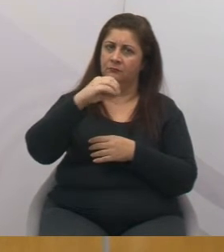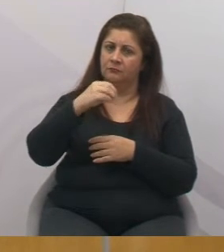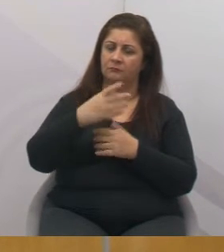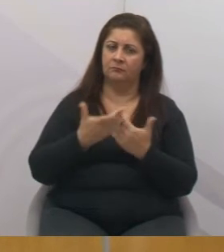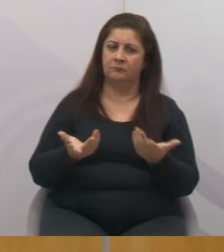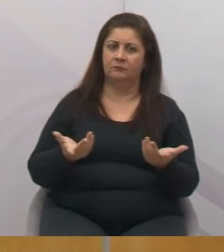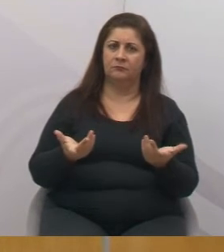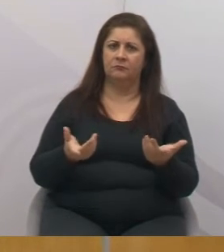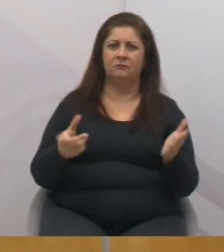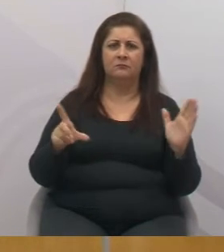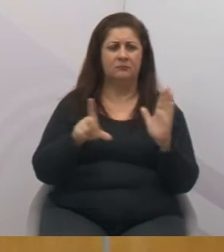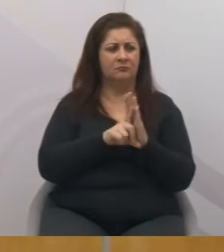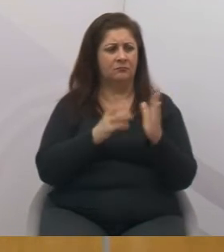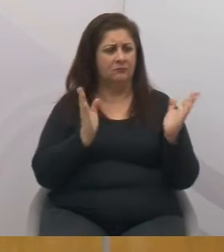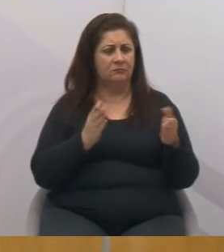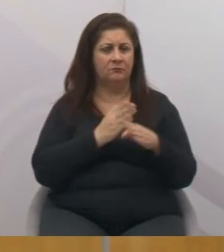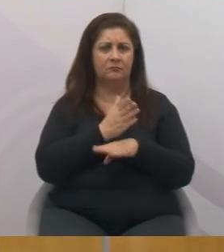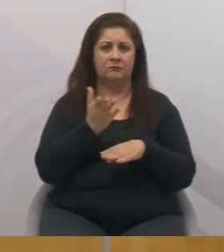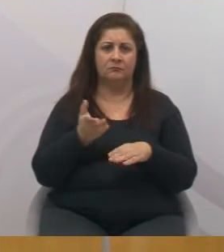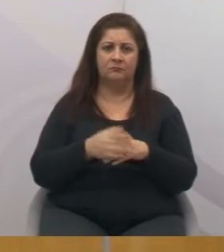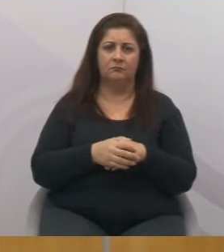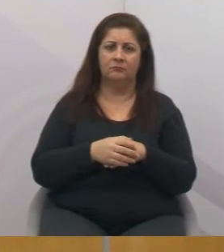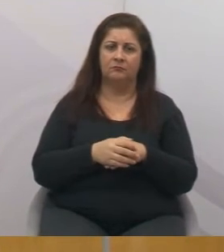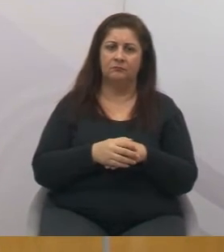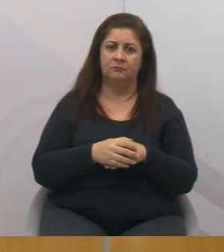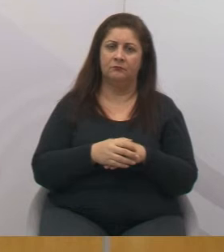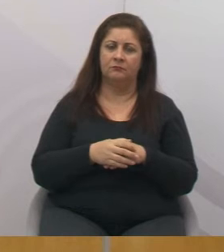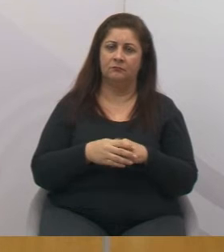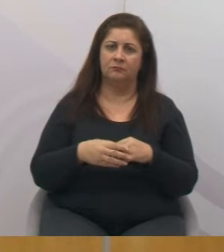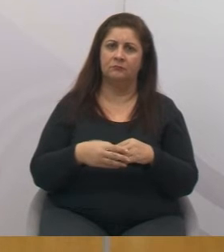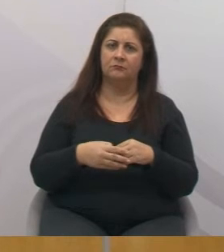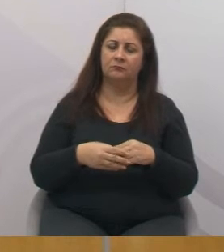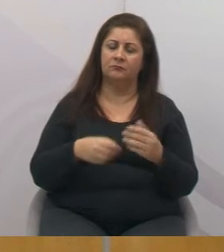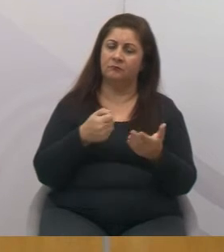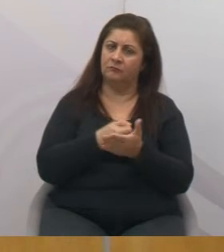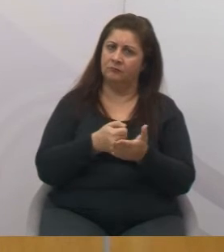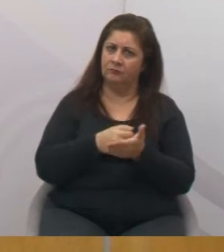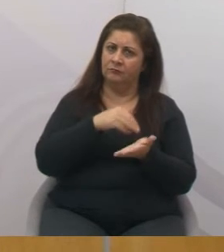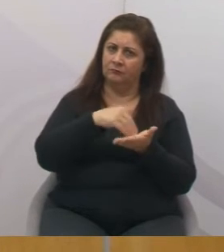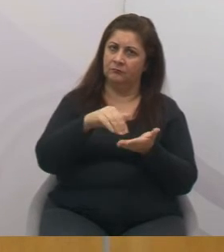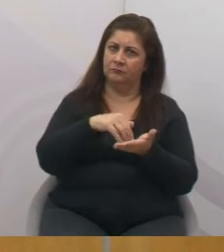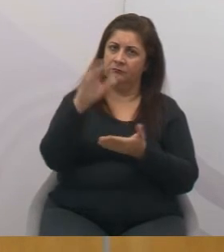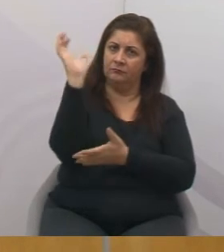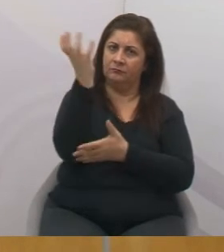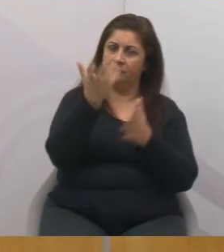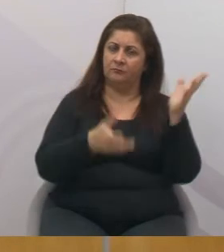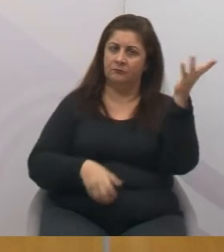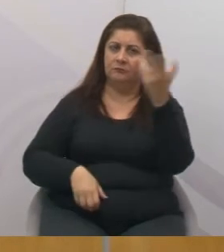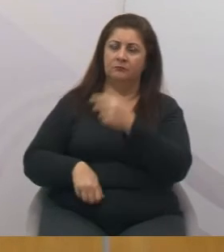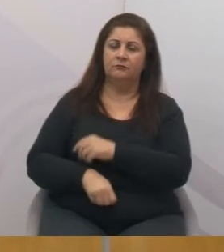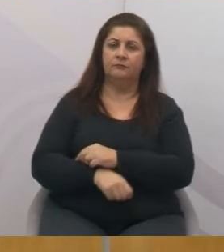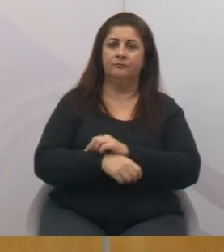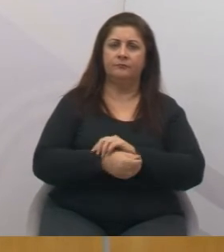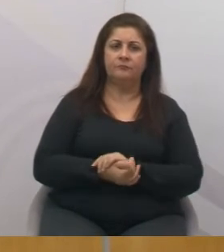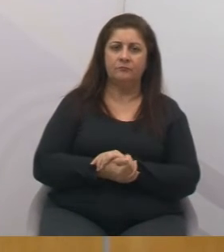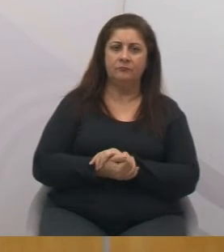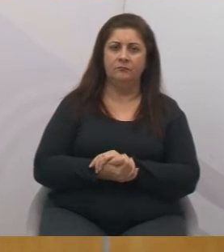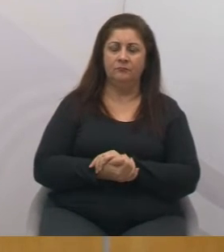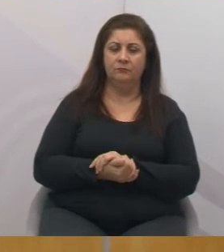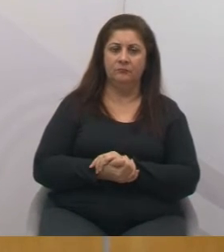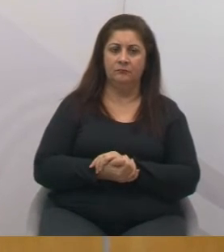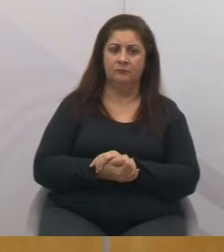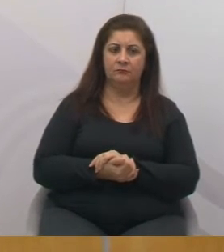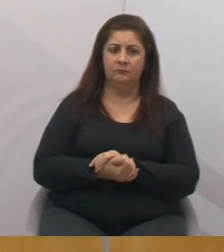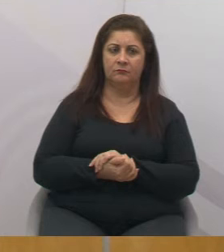falei, a lei não está aprovada, ele falou, não, vamos correr com isso. Cobrou a Secretaria de Meio Ambiente, para que pudesse colocar isso